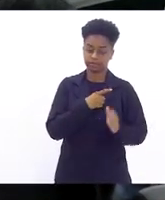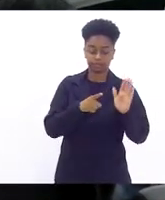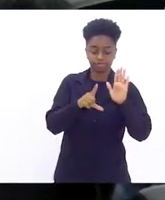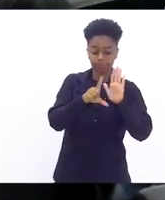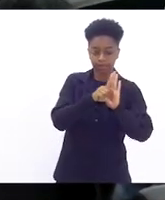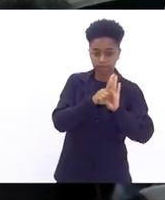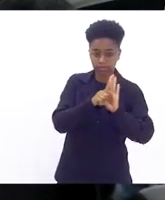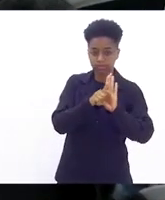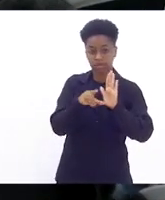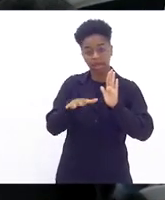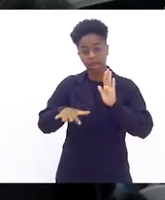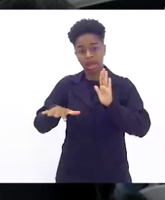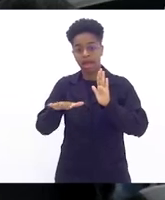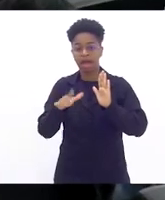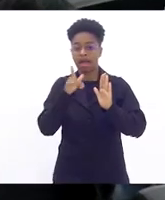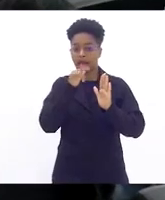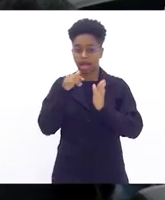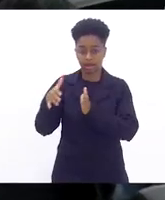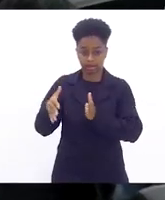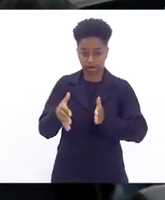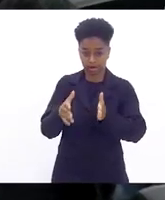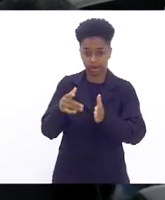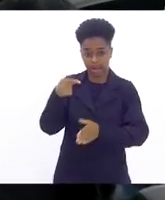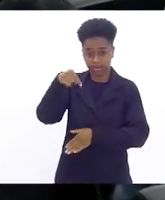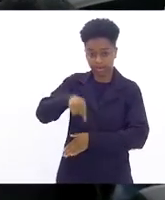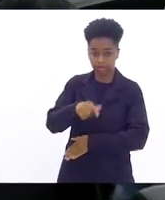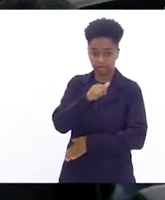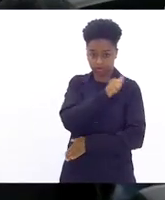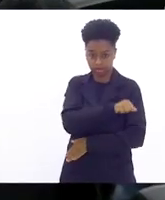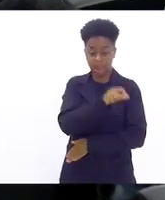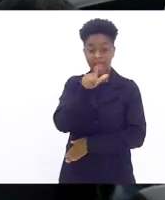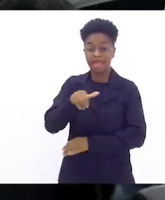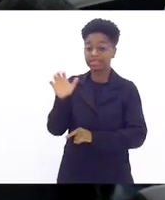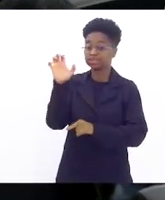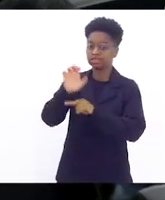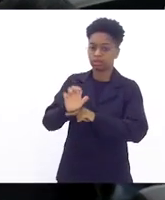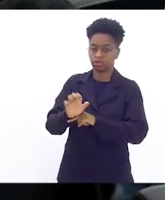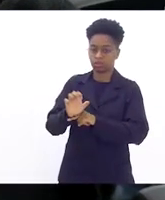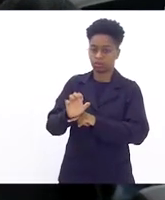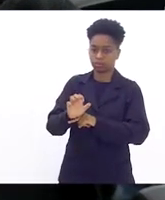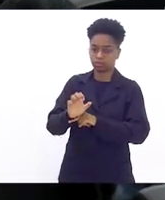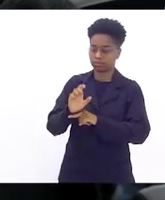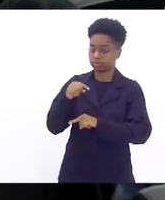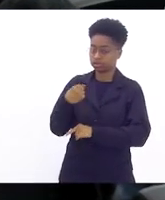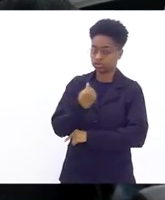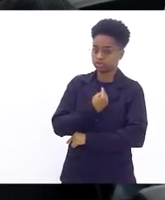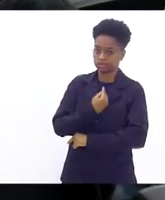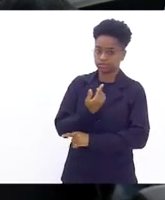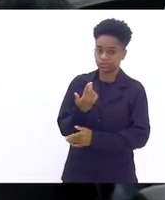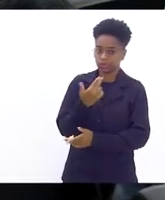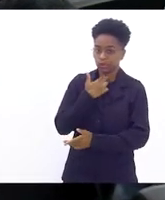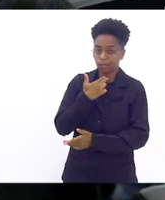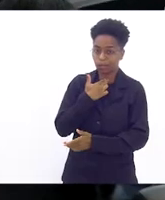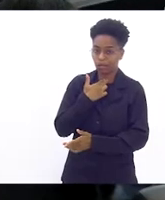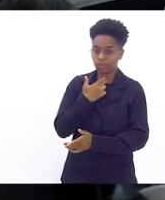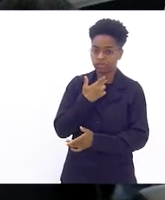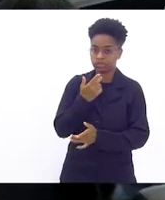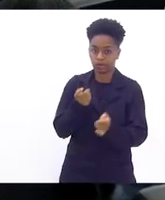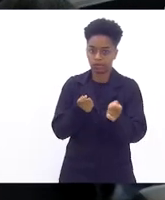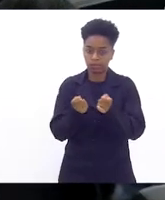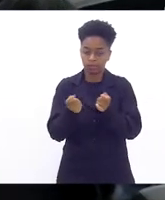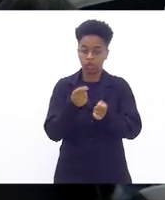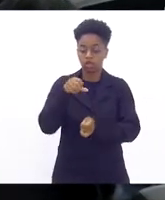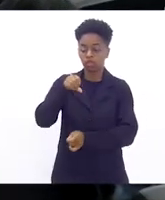dos corpos hídricos do Estado do Rio de Janeiro ela é Estadual como a gente não tem a capacidade de gerir os 92